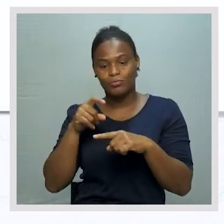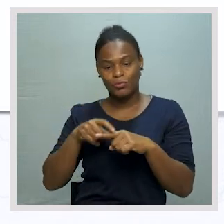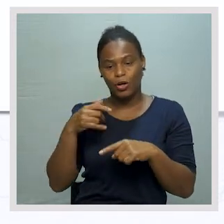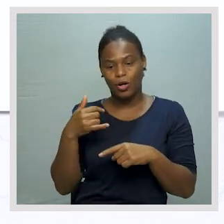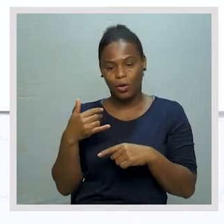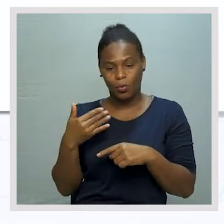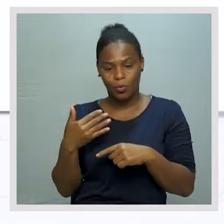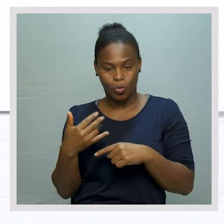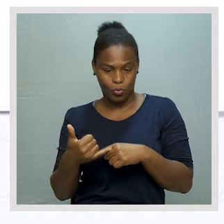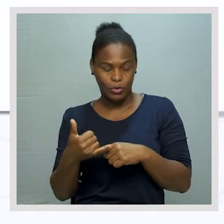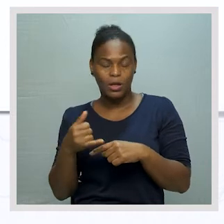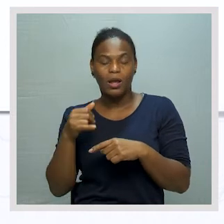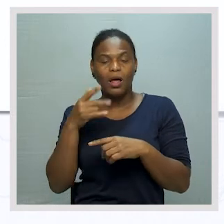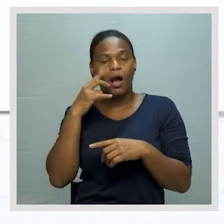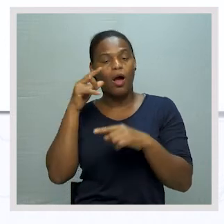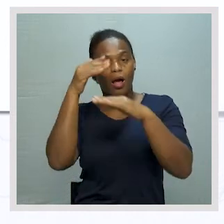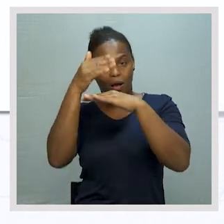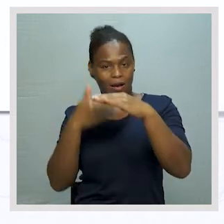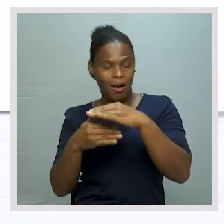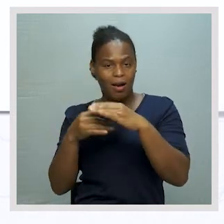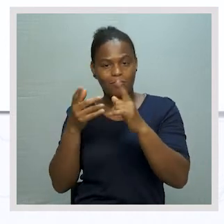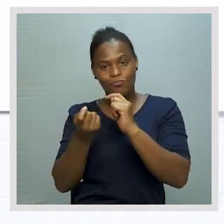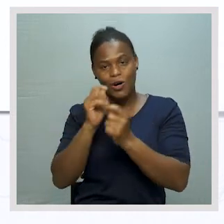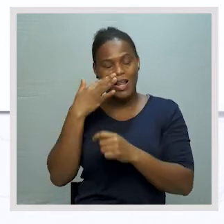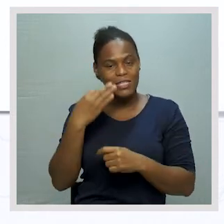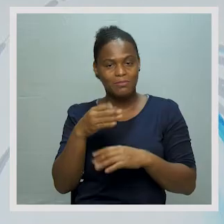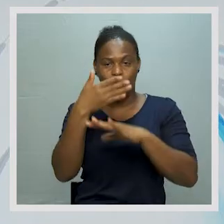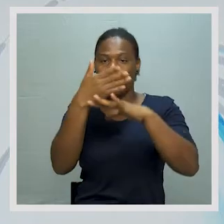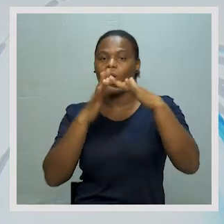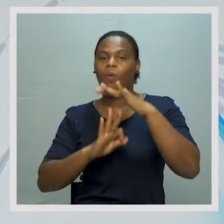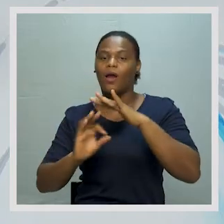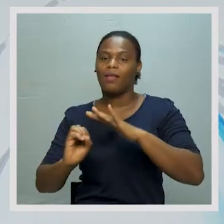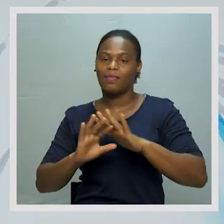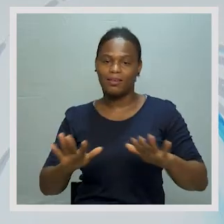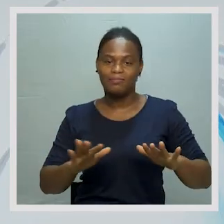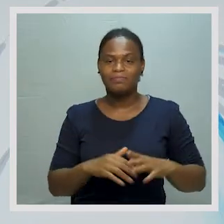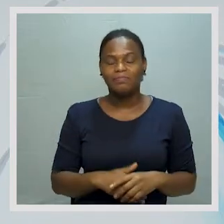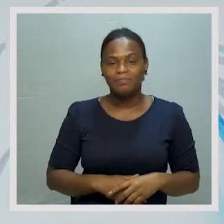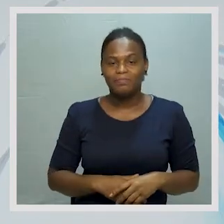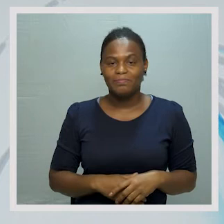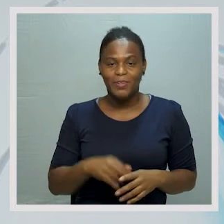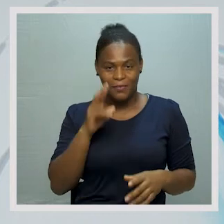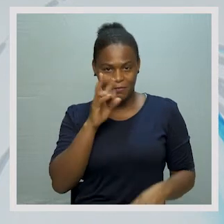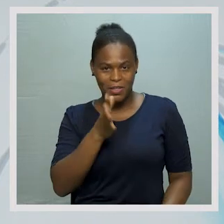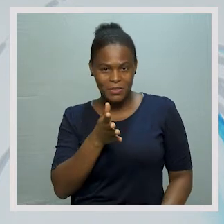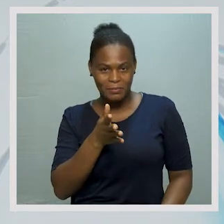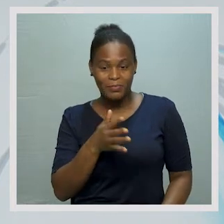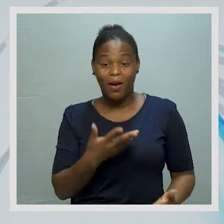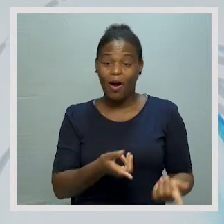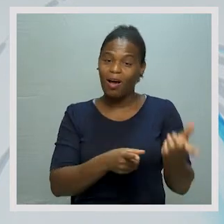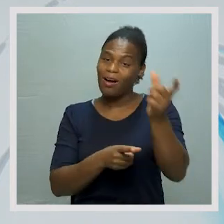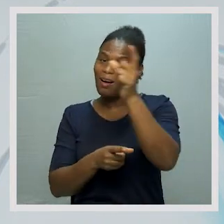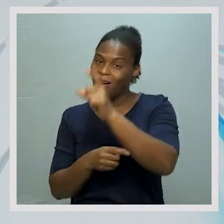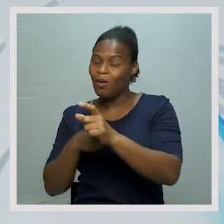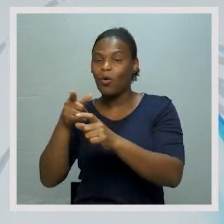fração simplificada, ou seja, a fração irredutível, 1 sobre 40. Viram? Vamos